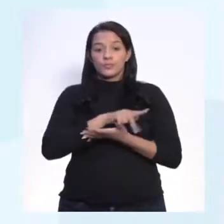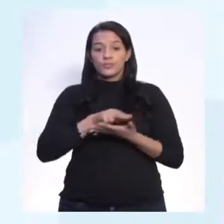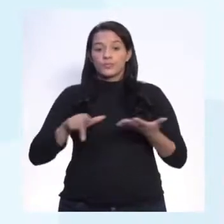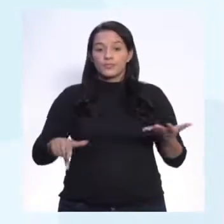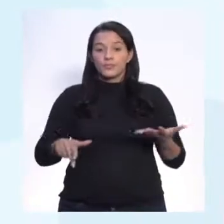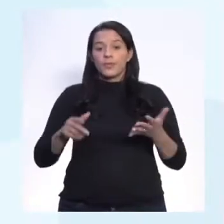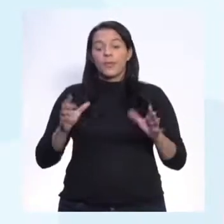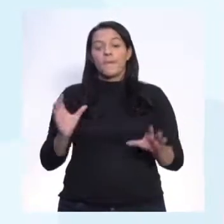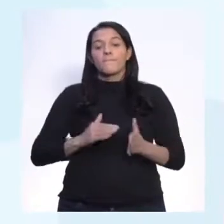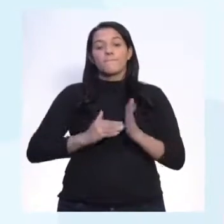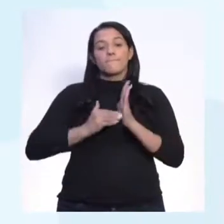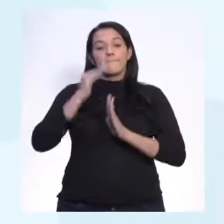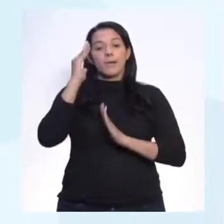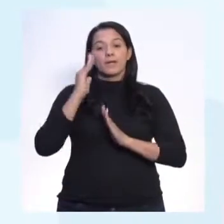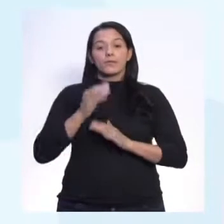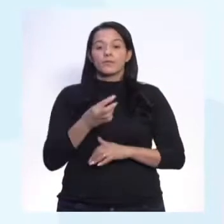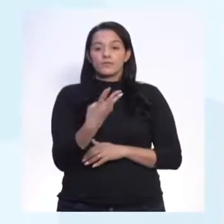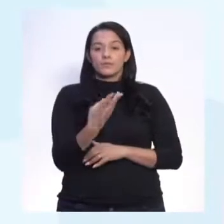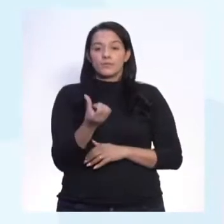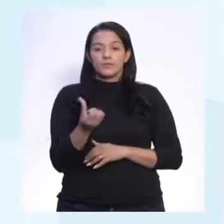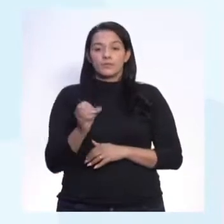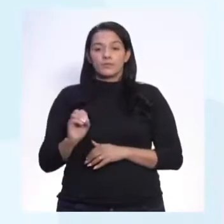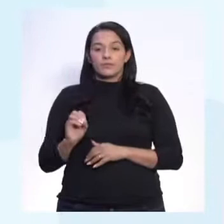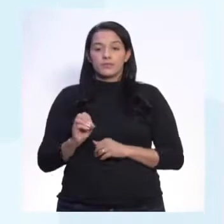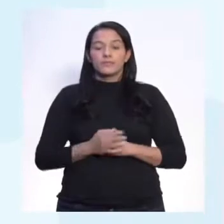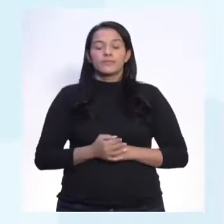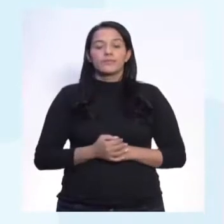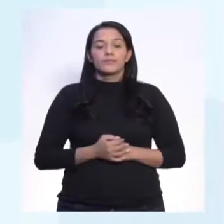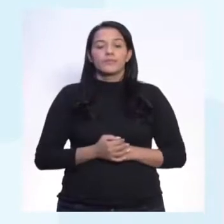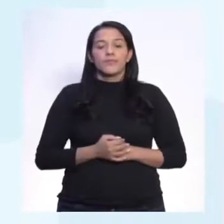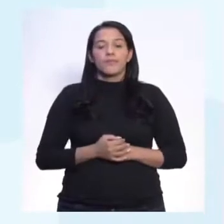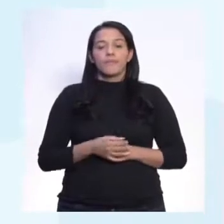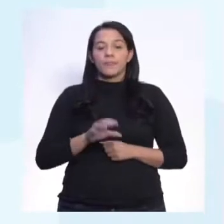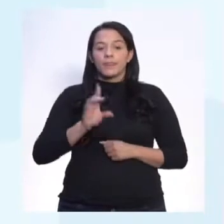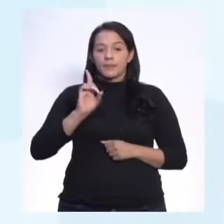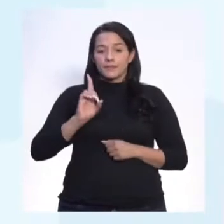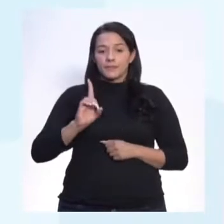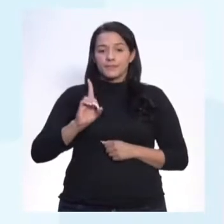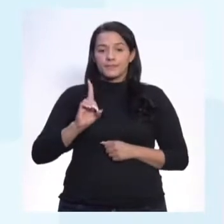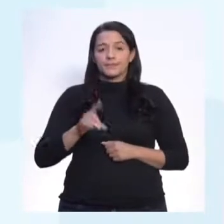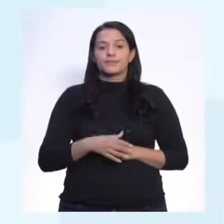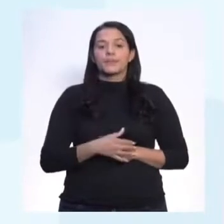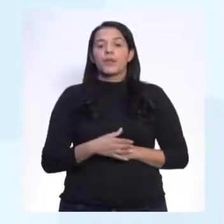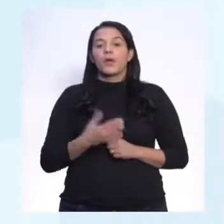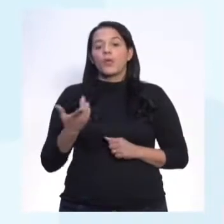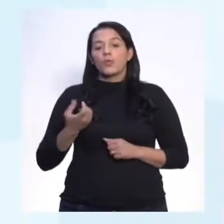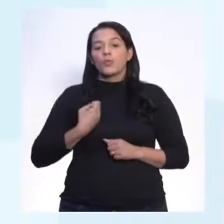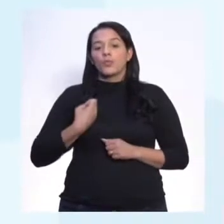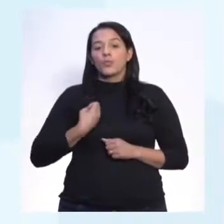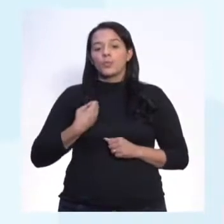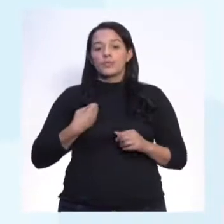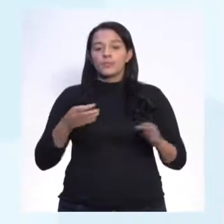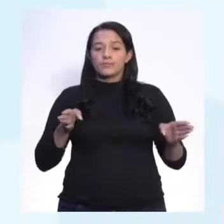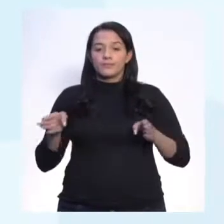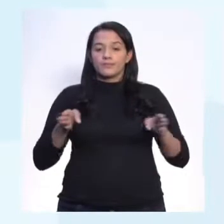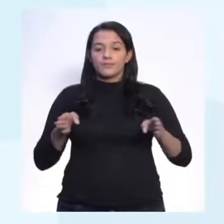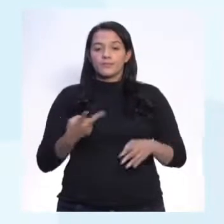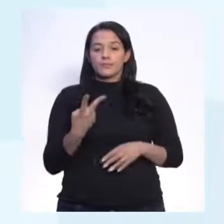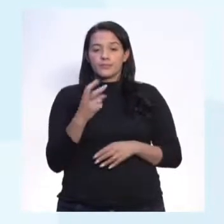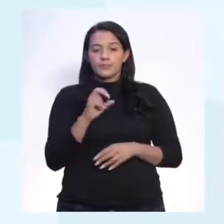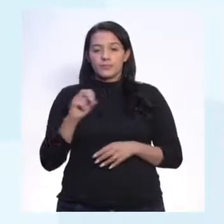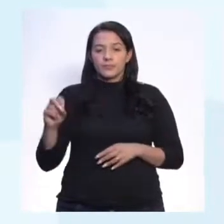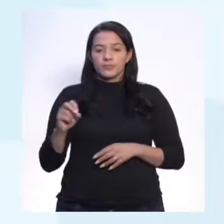possibilidades maior que 360. Alternativa D, um número de possibilidades